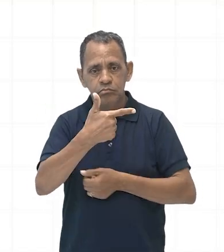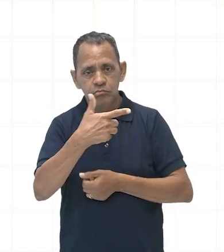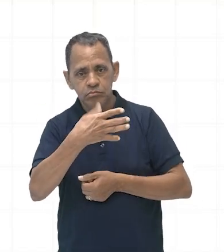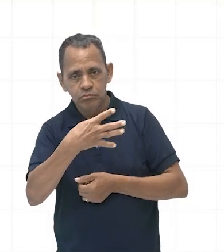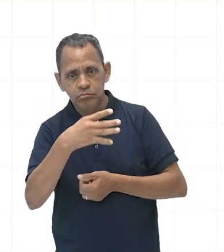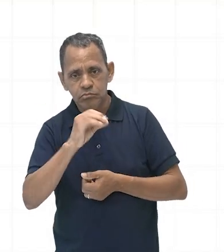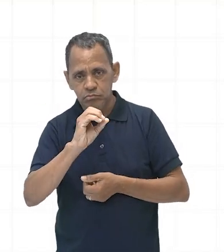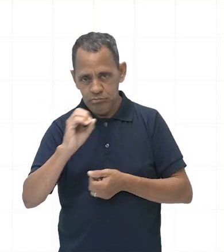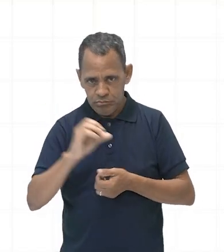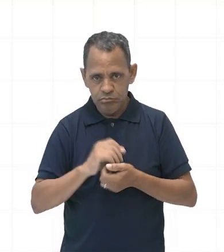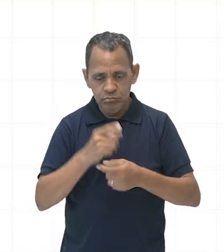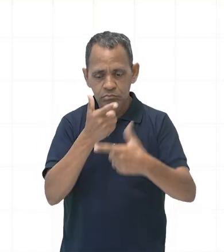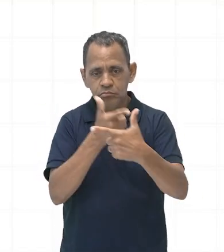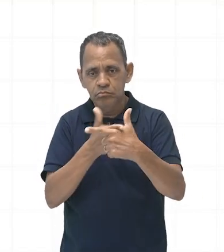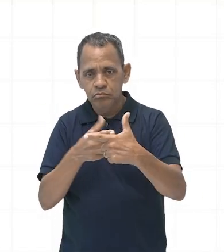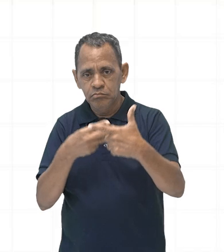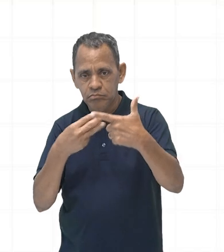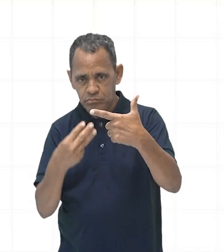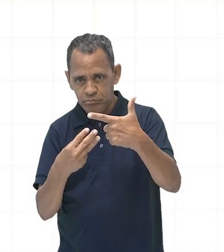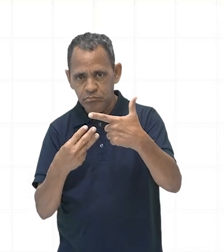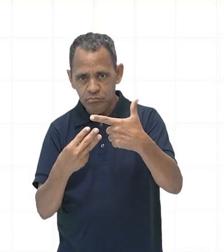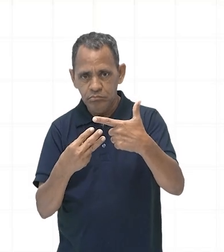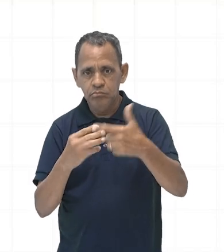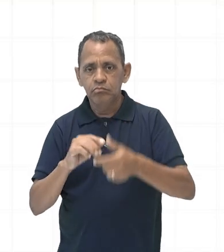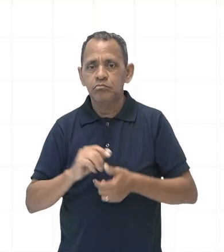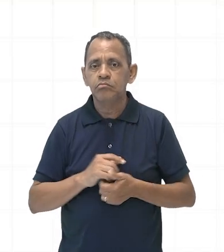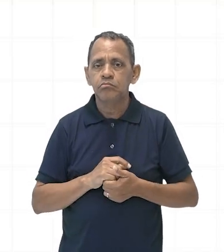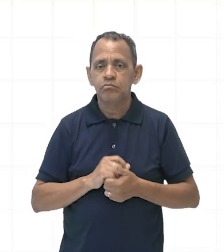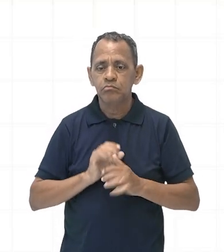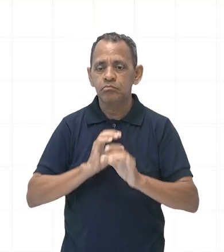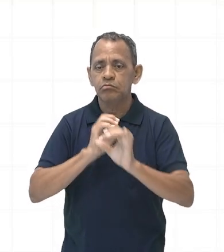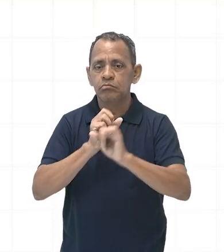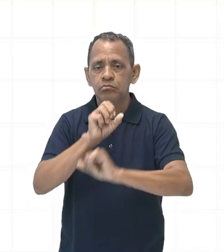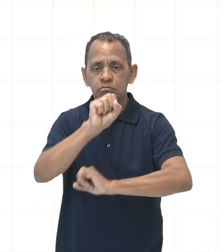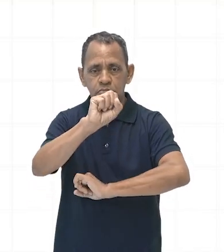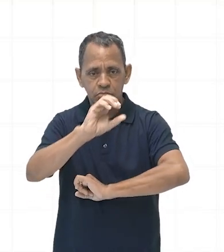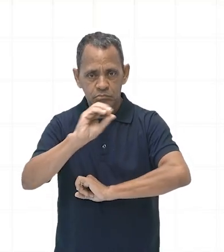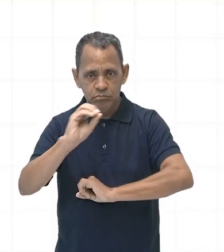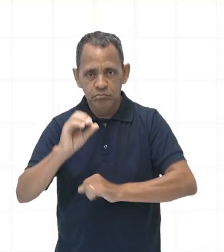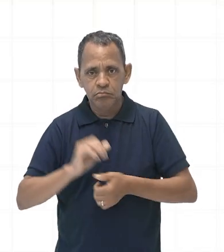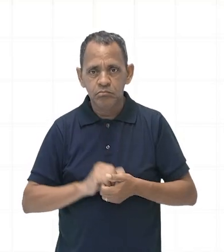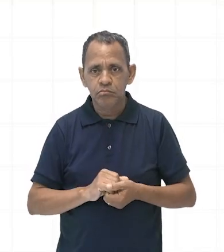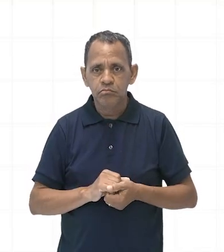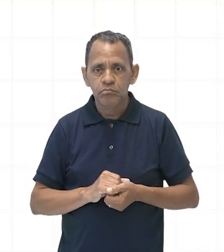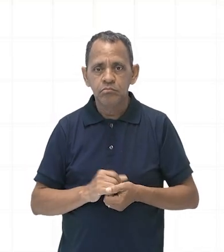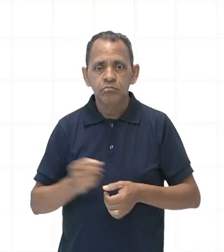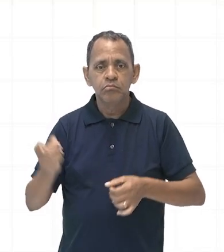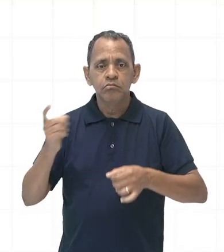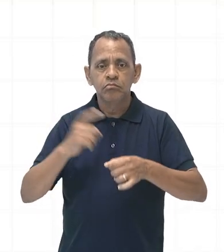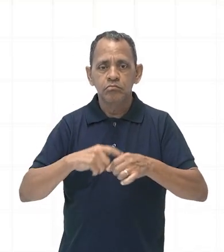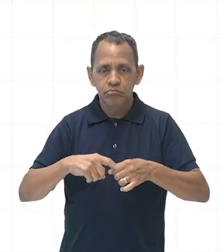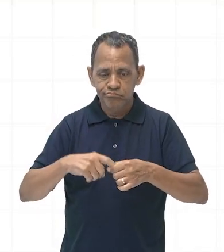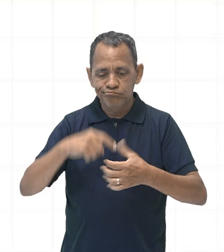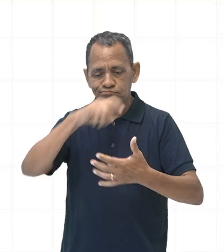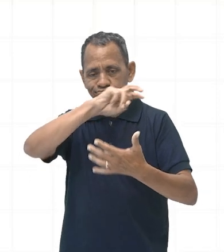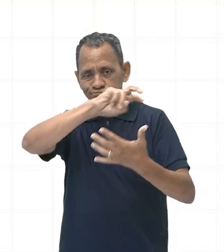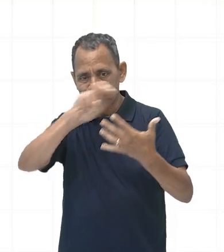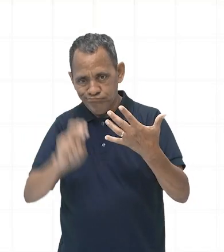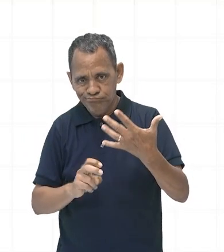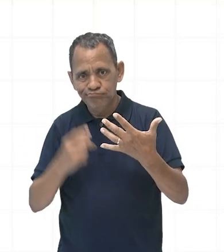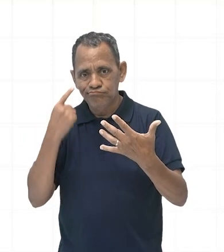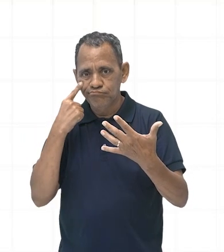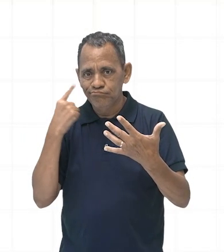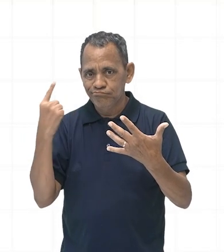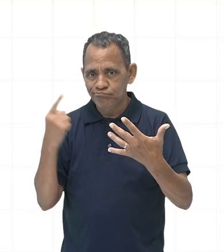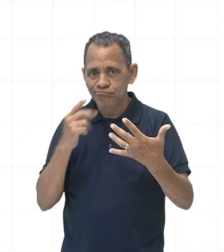2.400. Dividido por 3, nós vamos obter 800. Então, voltando lá nas alternativas, né?